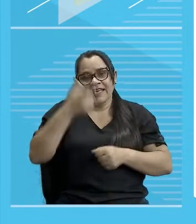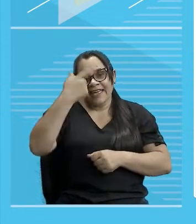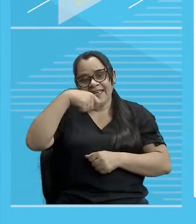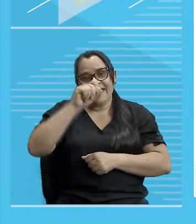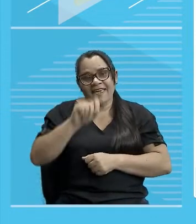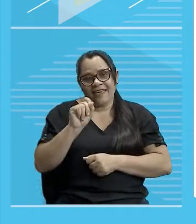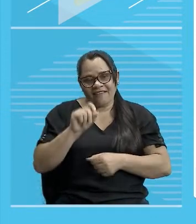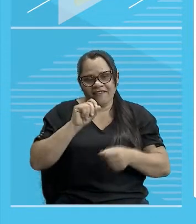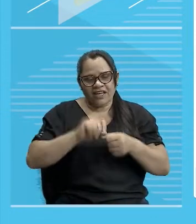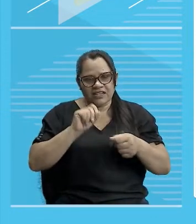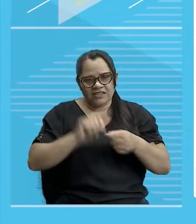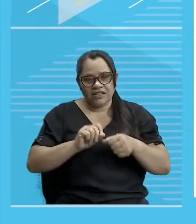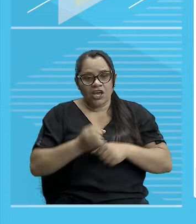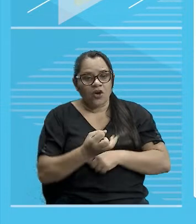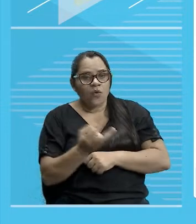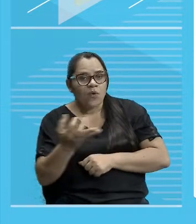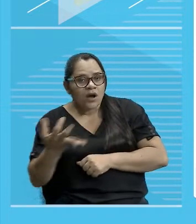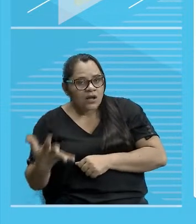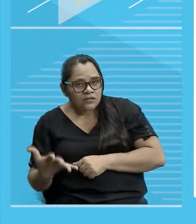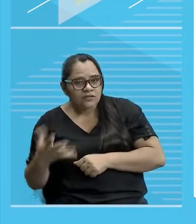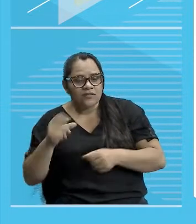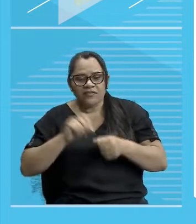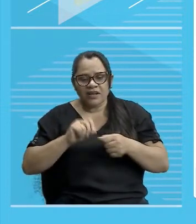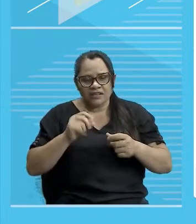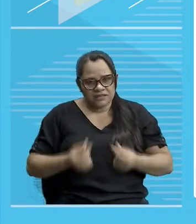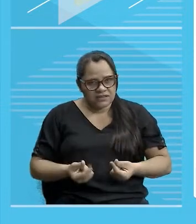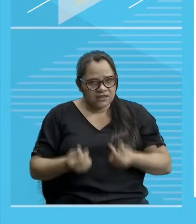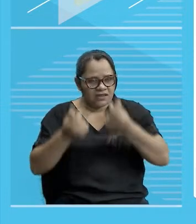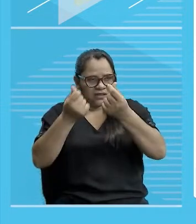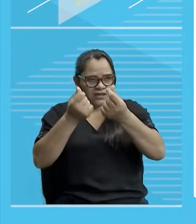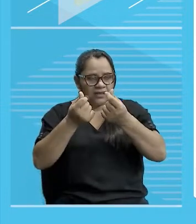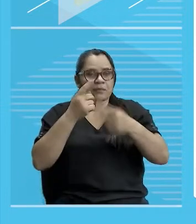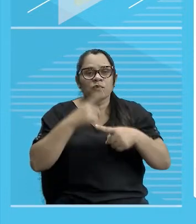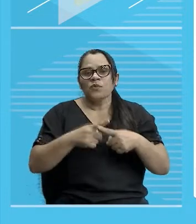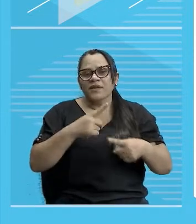porque fazer por que